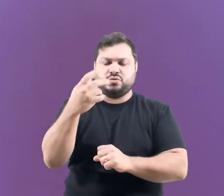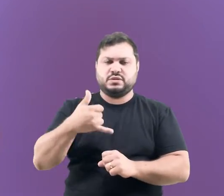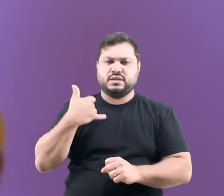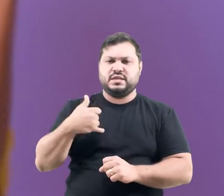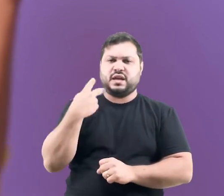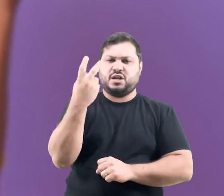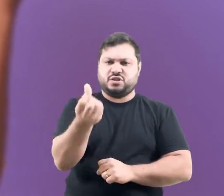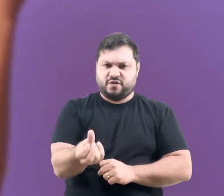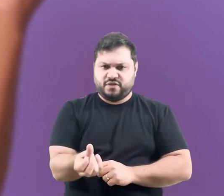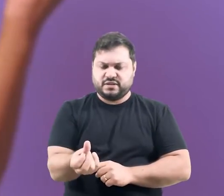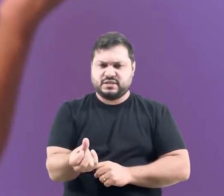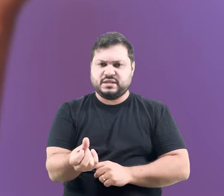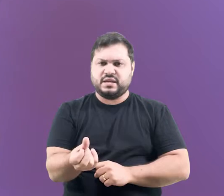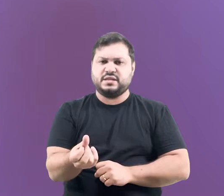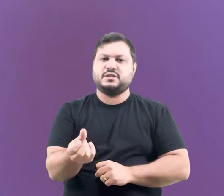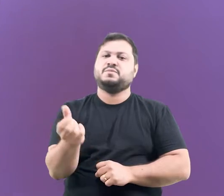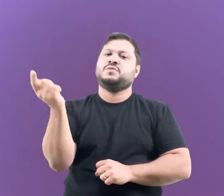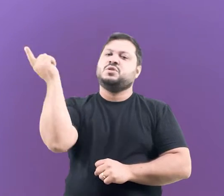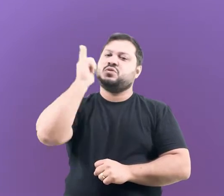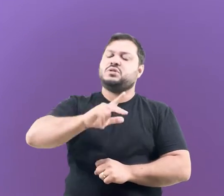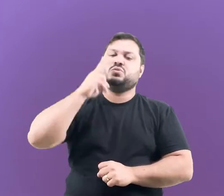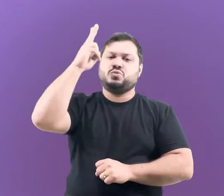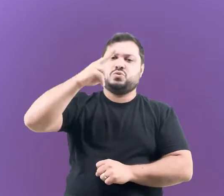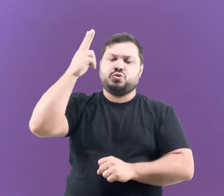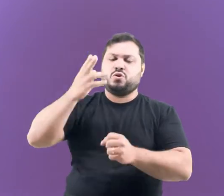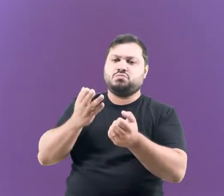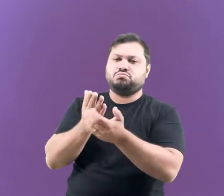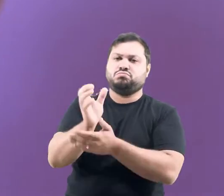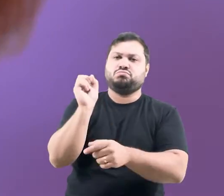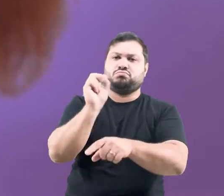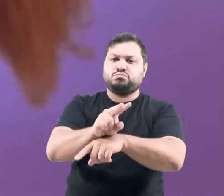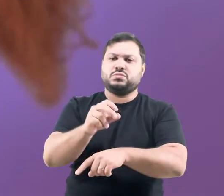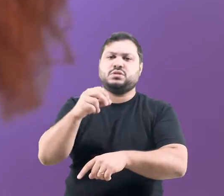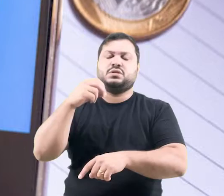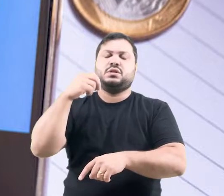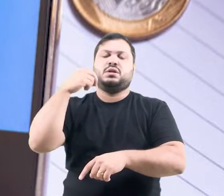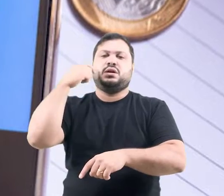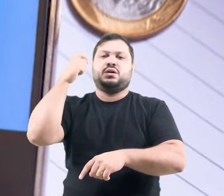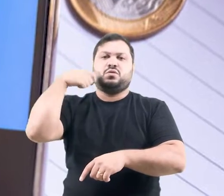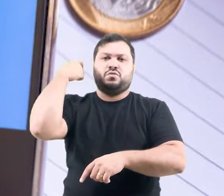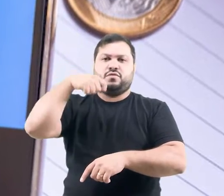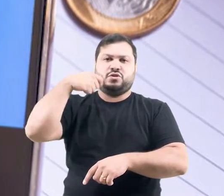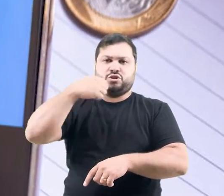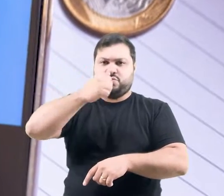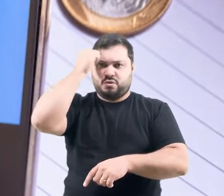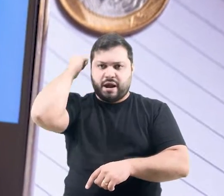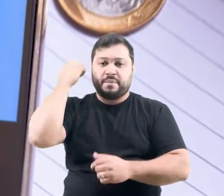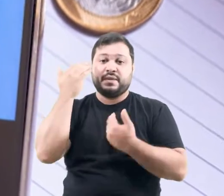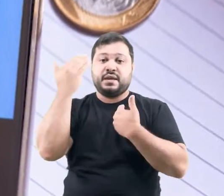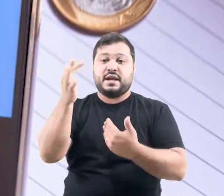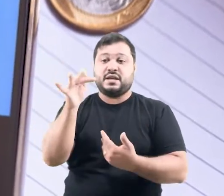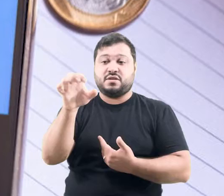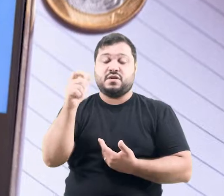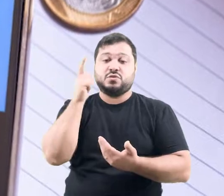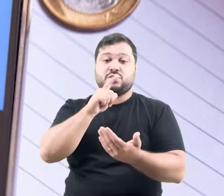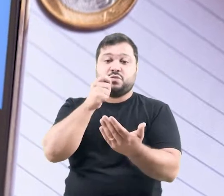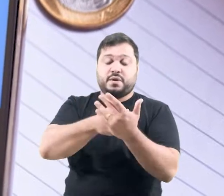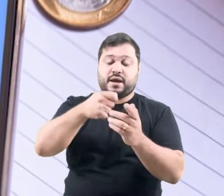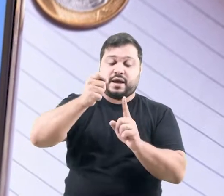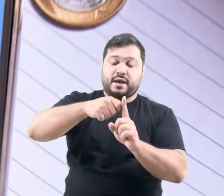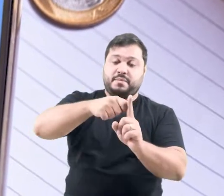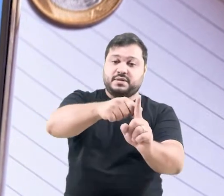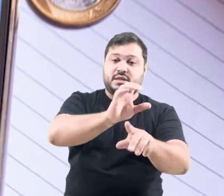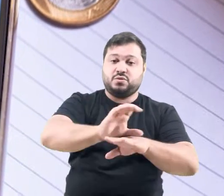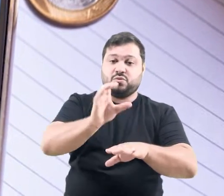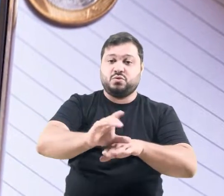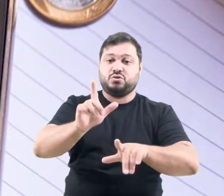com 26 anos de idade, realizou o sonho de passar no vestibular e, graças ao FIES, conseguiu pagar as